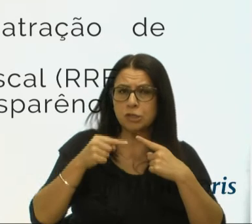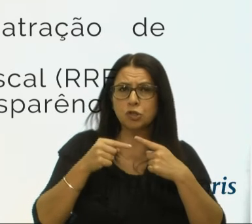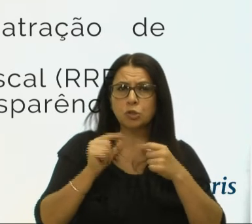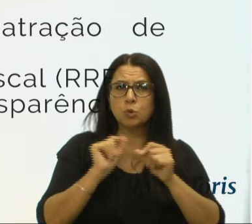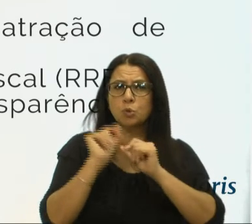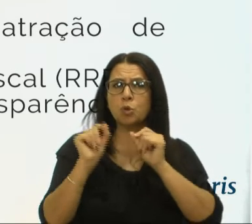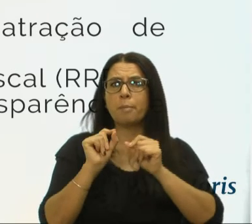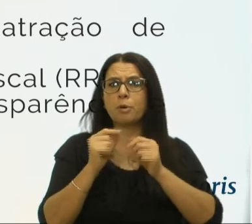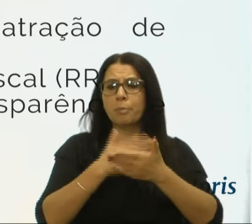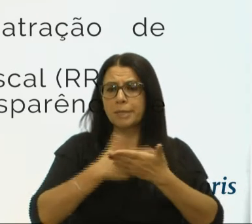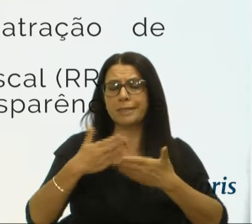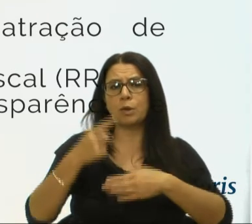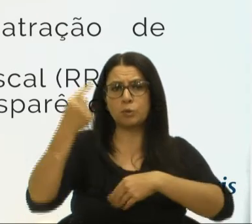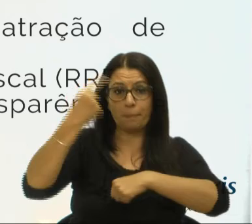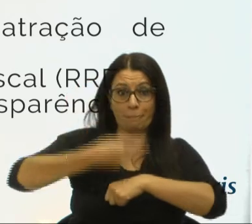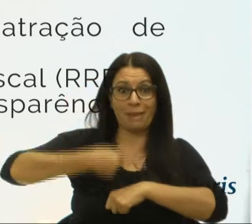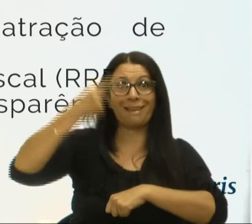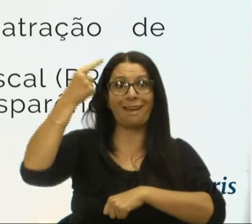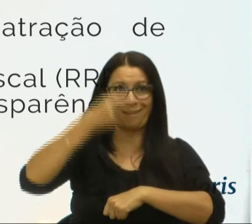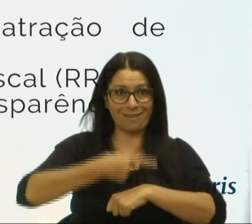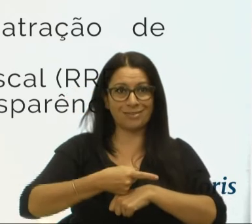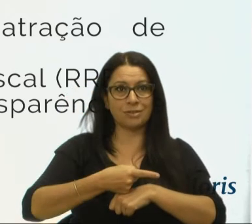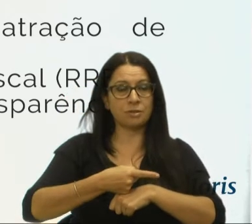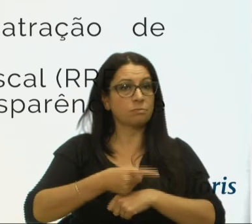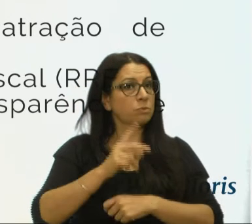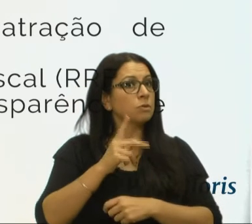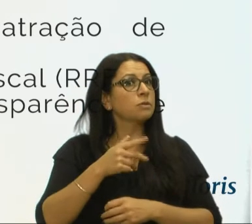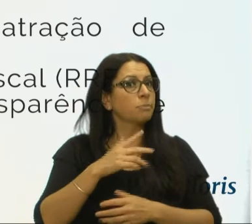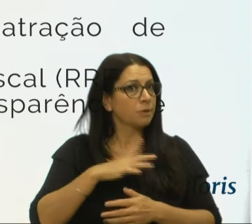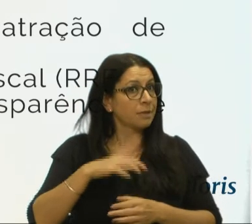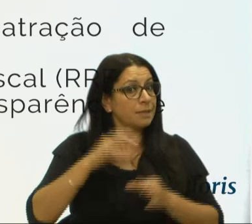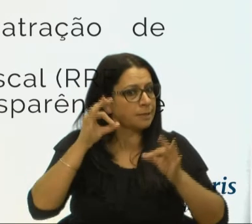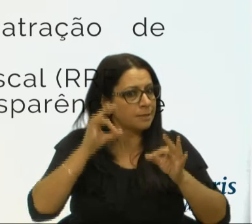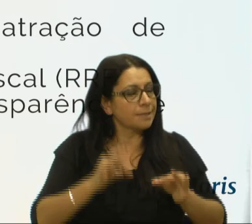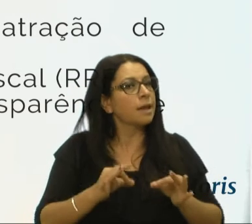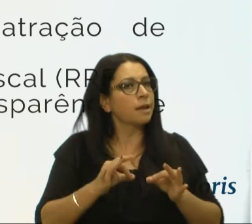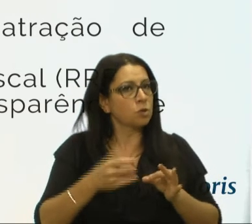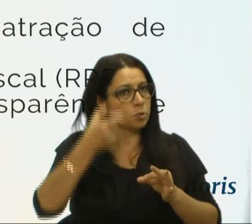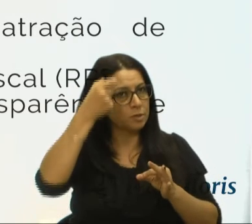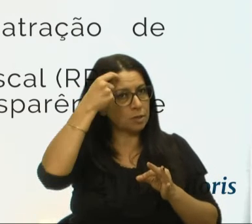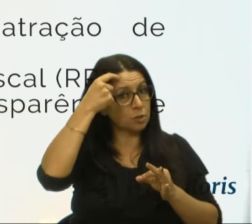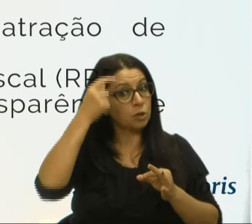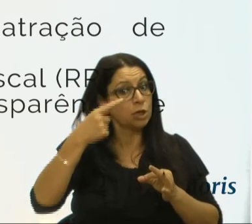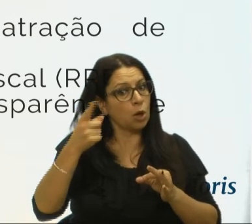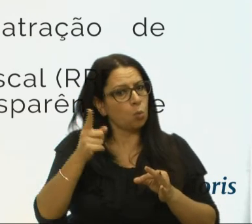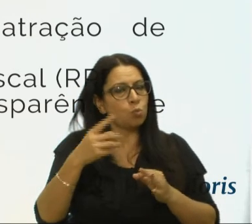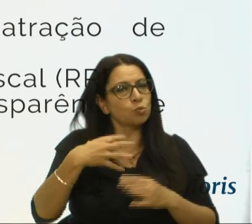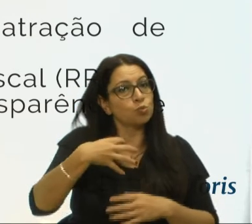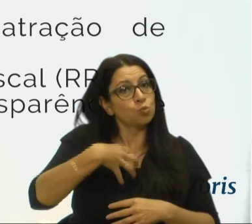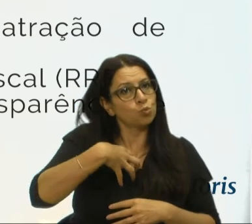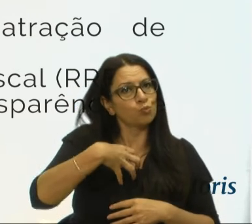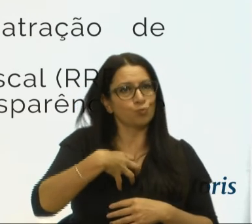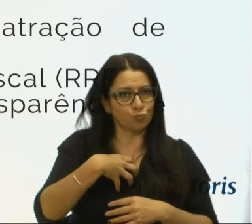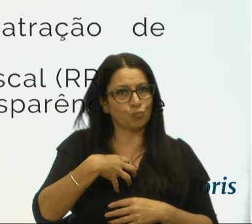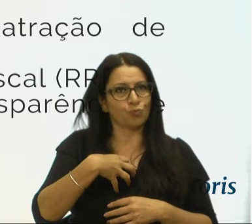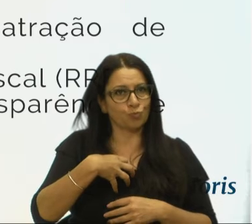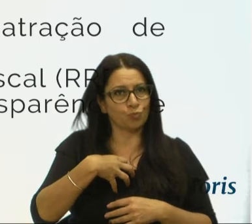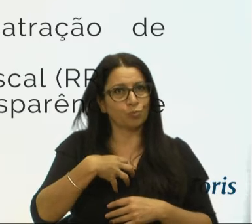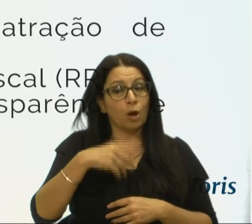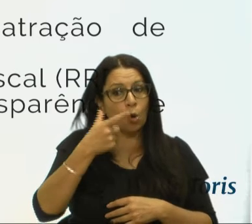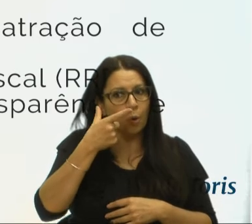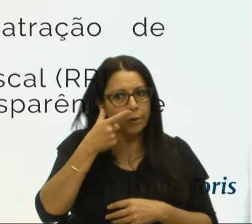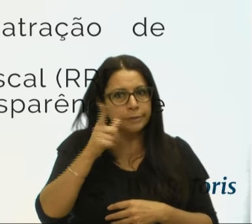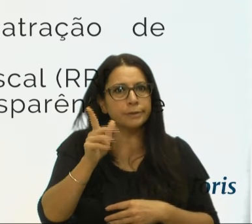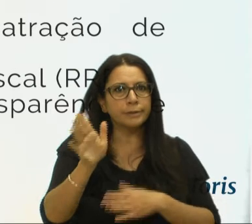pedágios, nós temos que ter presente que é uma das formas que nós encontramos para poder viabilizar